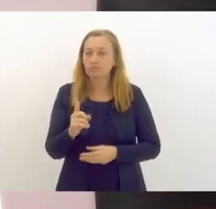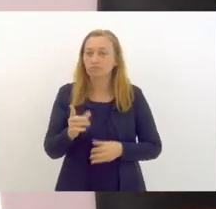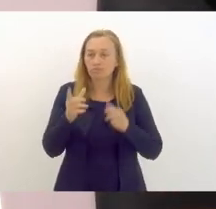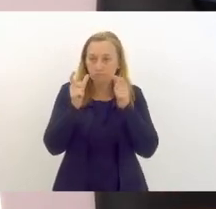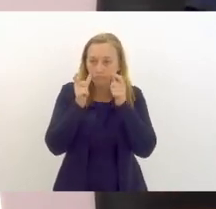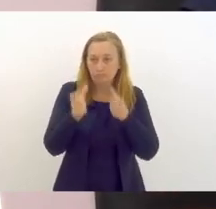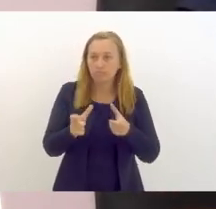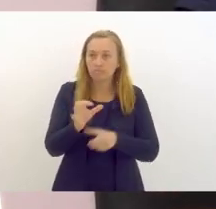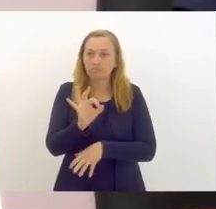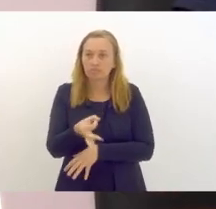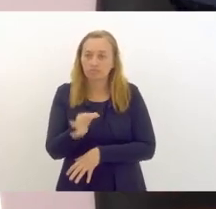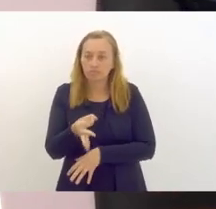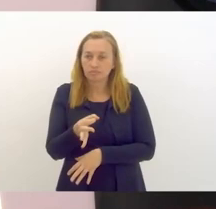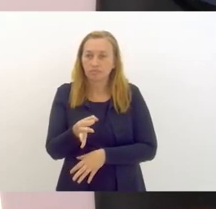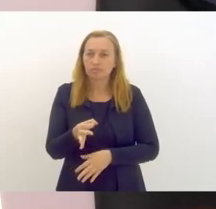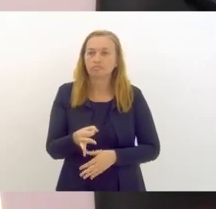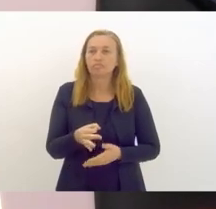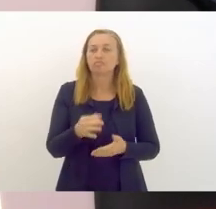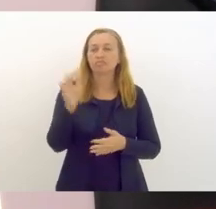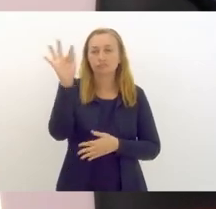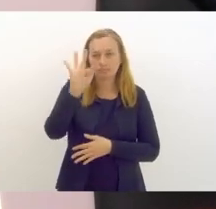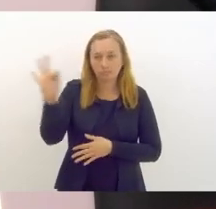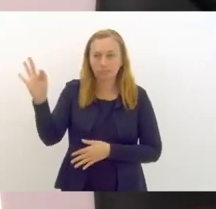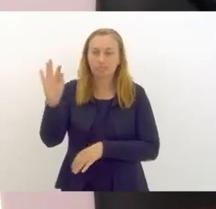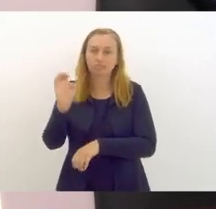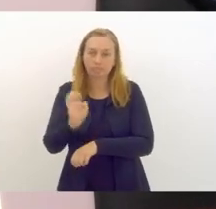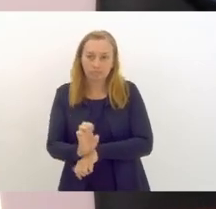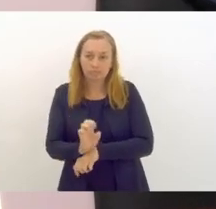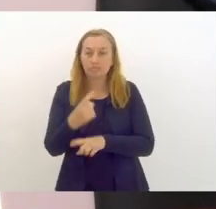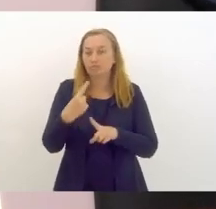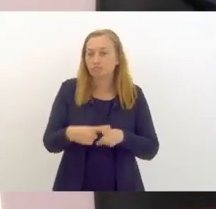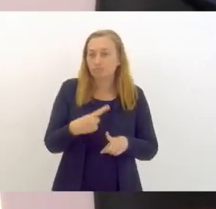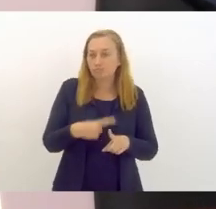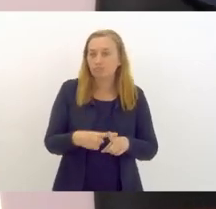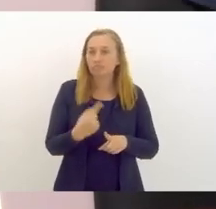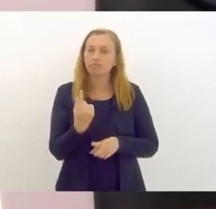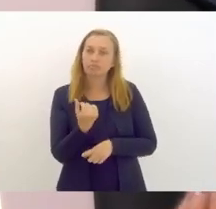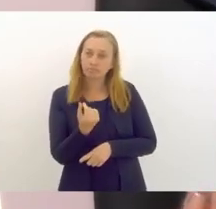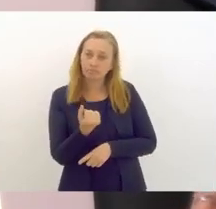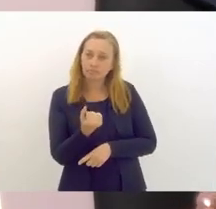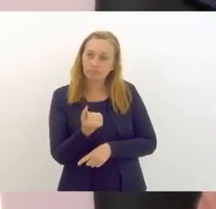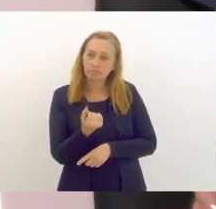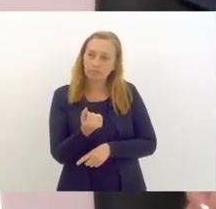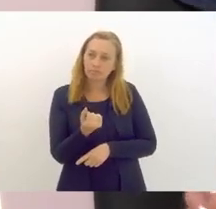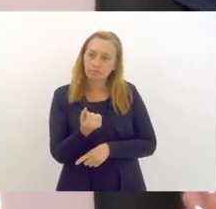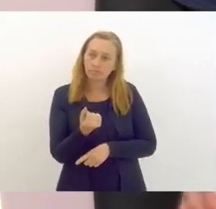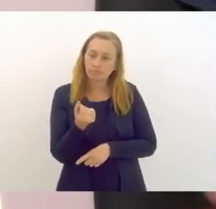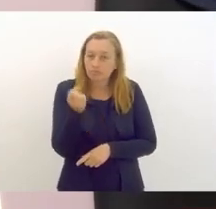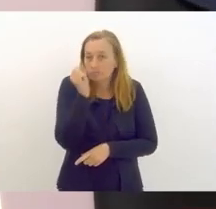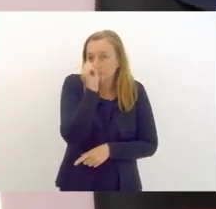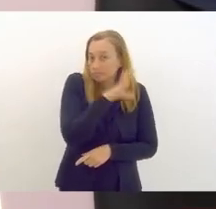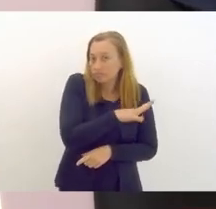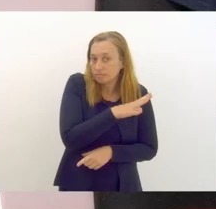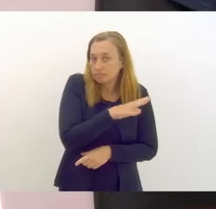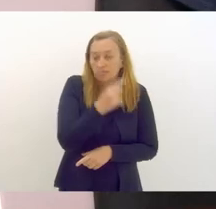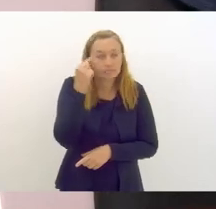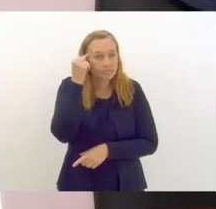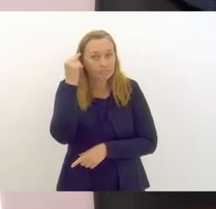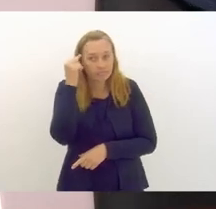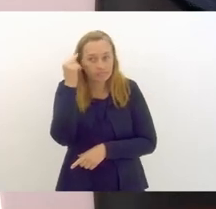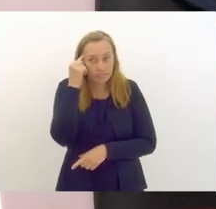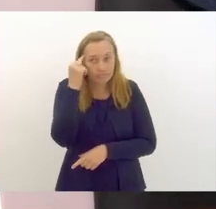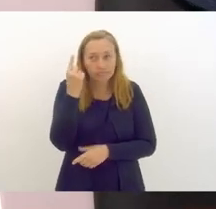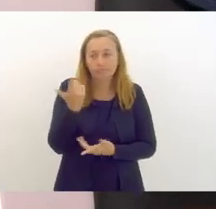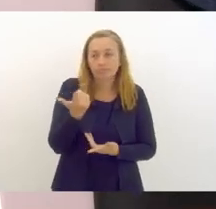atenção devida, tanto, né, pela esfera federal, estadual, porque esse valor é absurdo, a gente pensar que